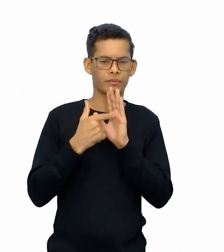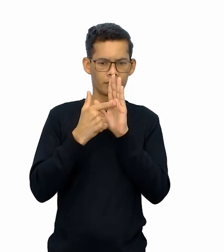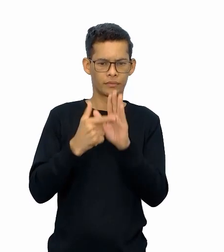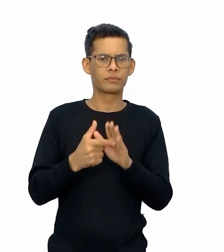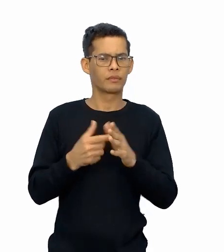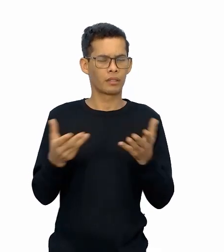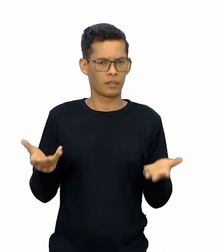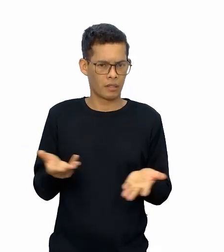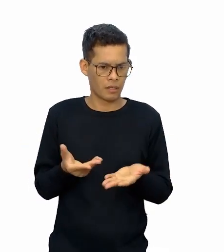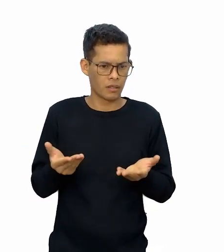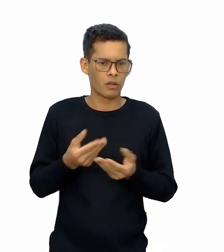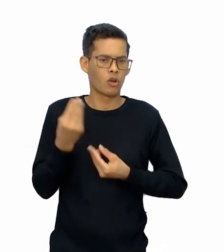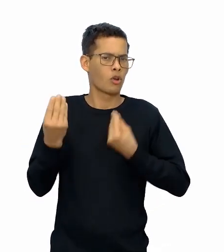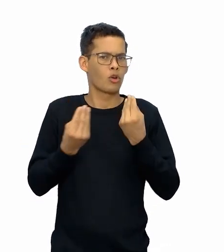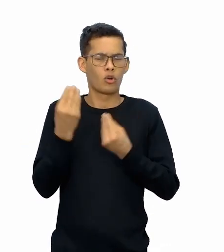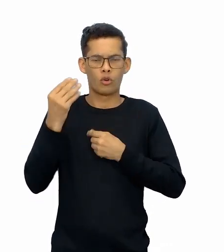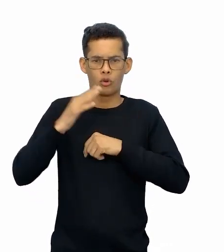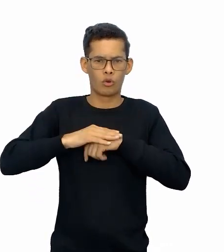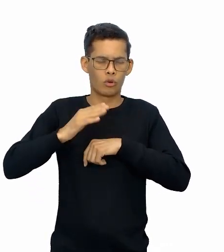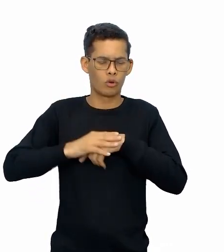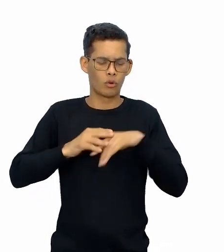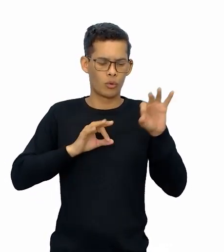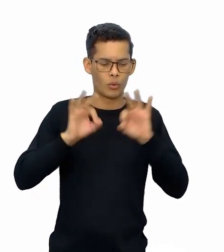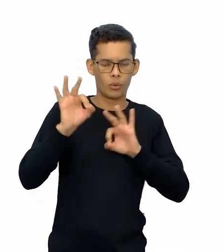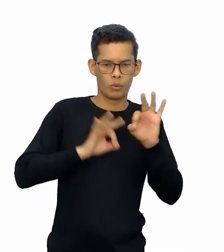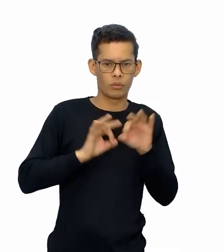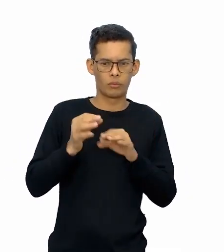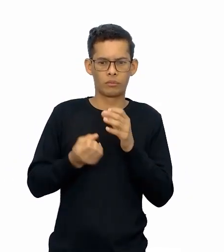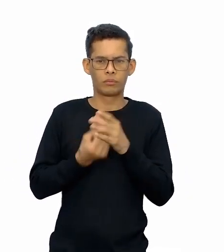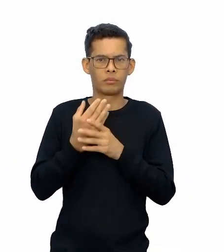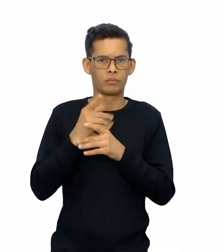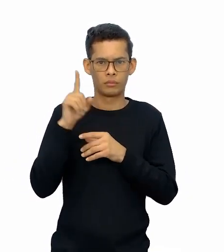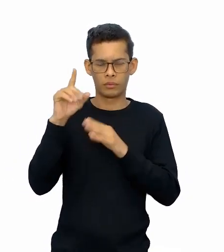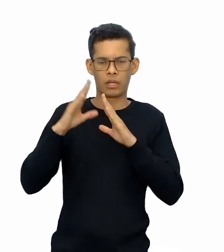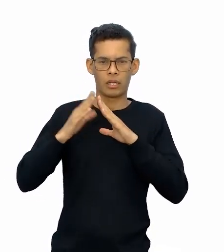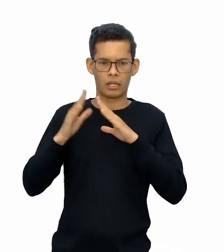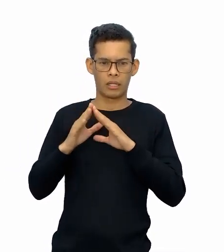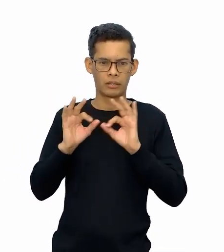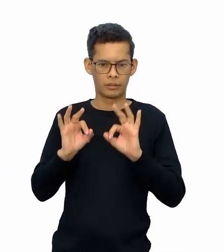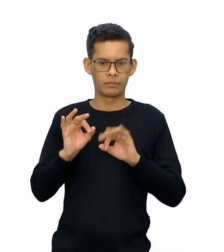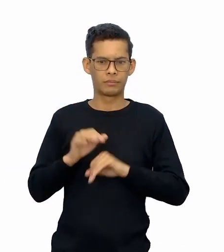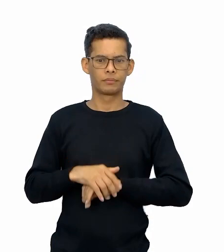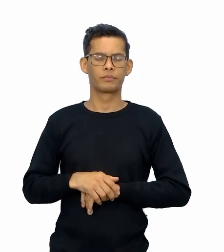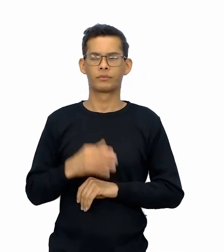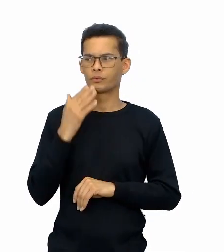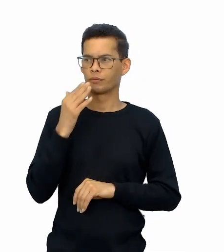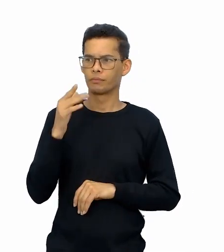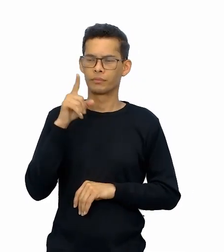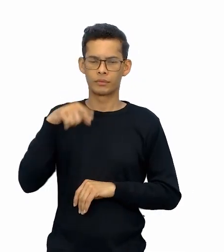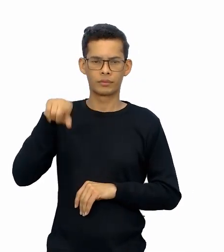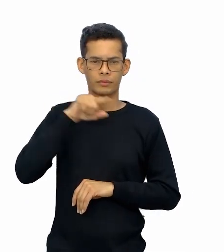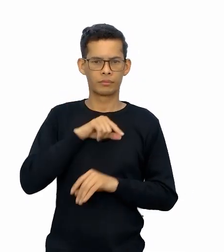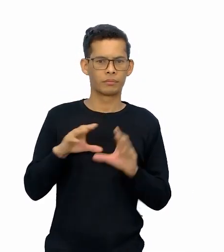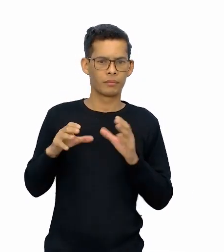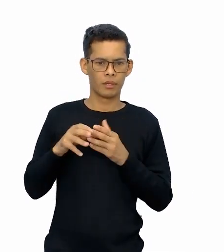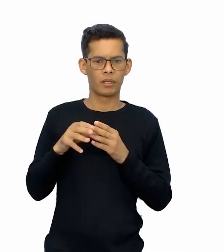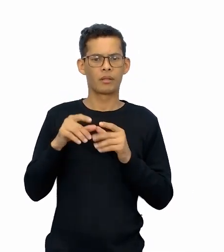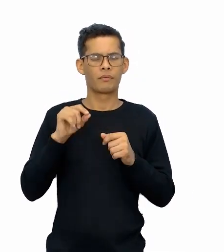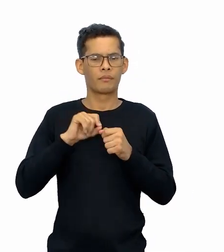aqui com o outro esquema que montei na minha casa. Então, vou pedir aí para a equipe